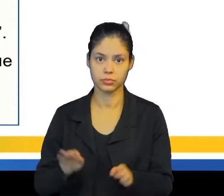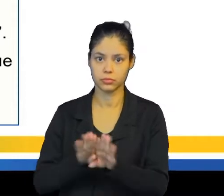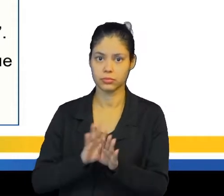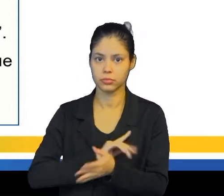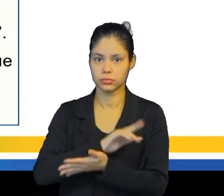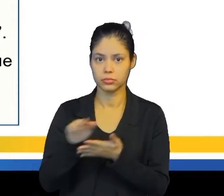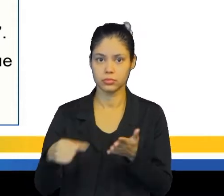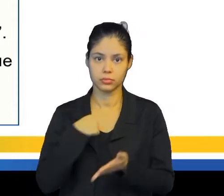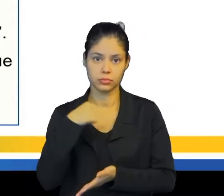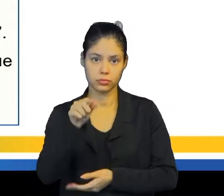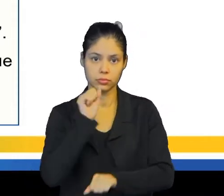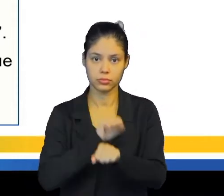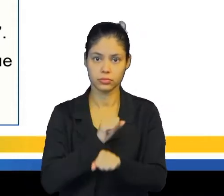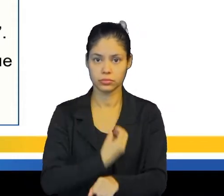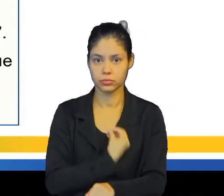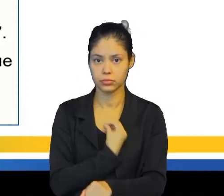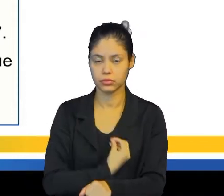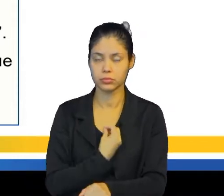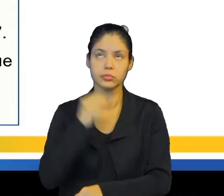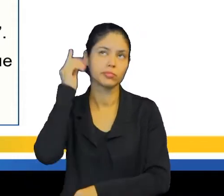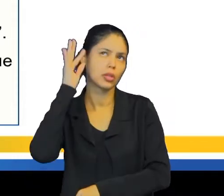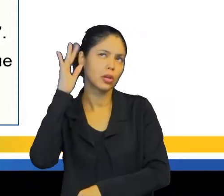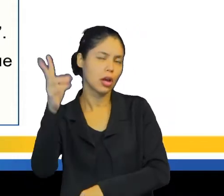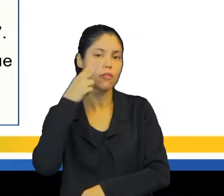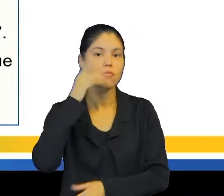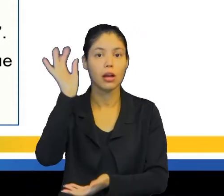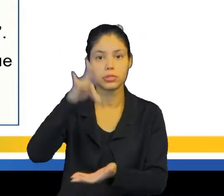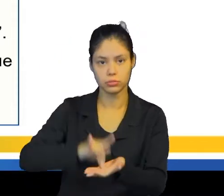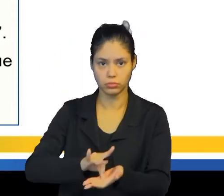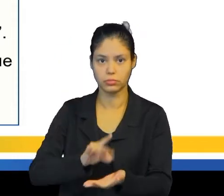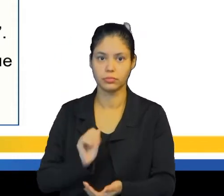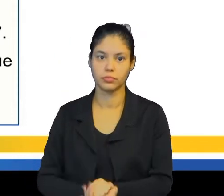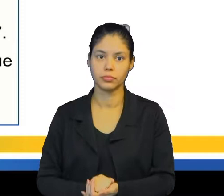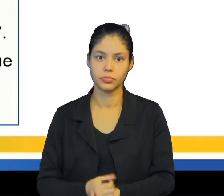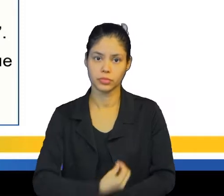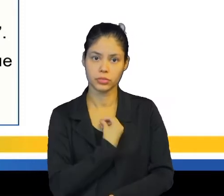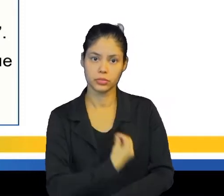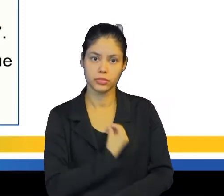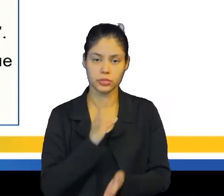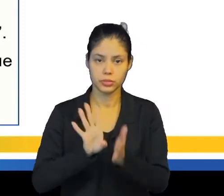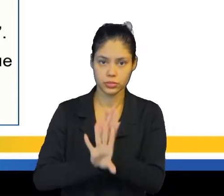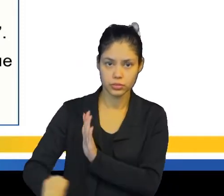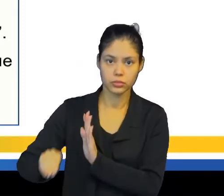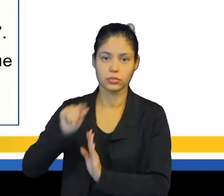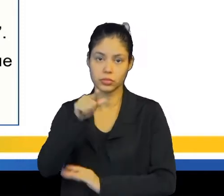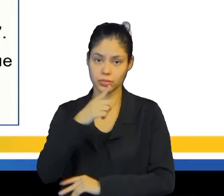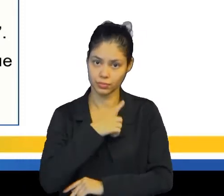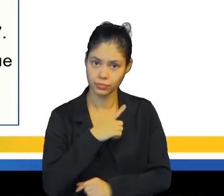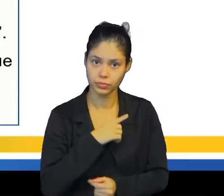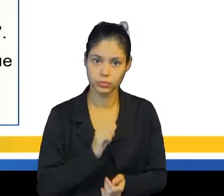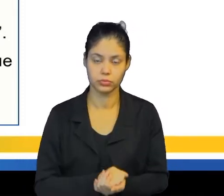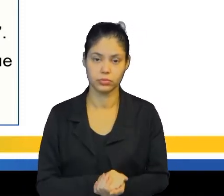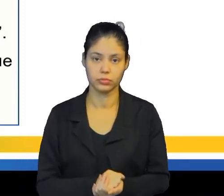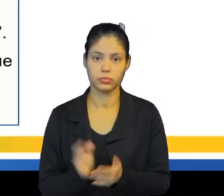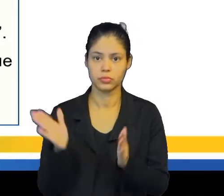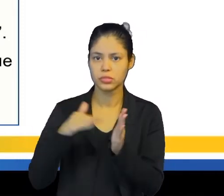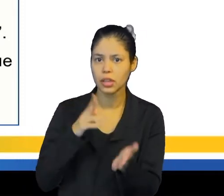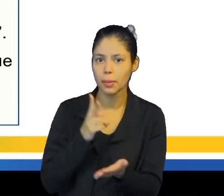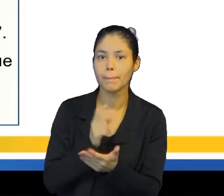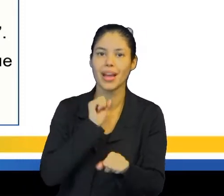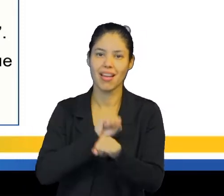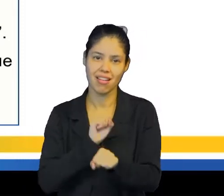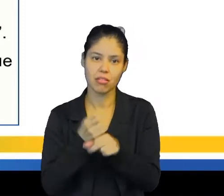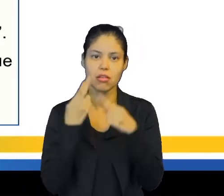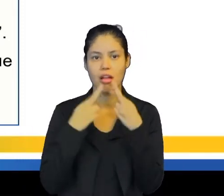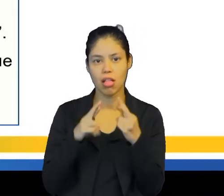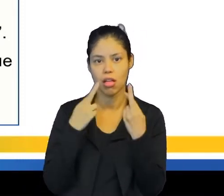decepciona para você parar de viver com ilusões e ver a realidade. A vida vai retirar o que você tem até você